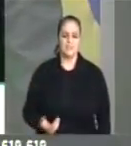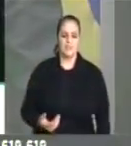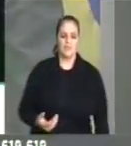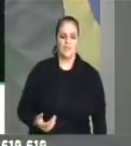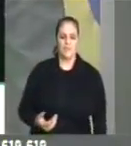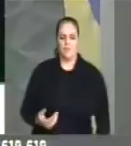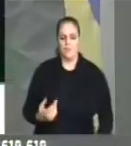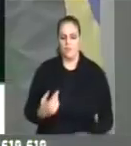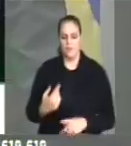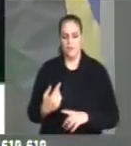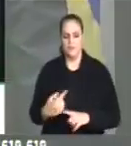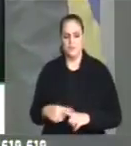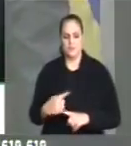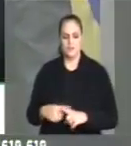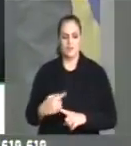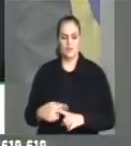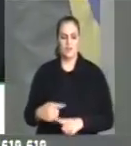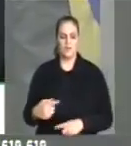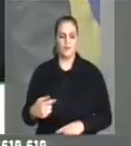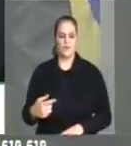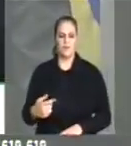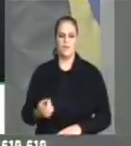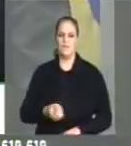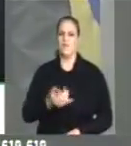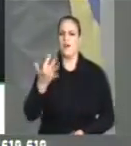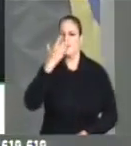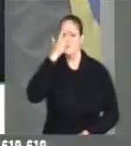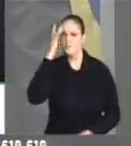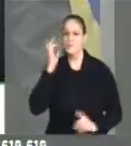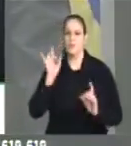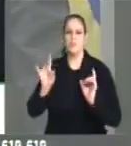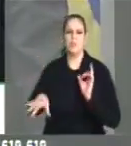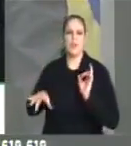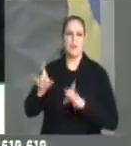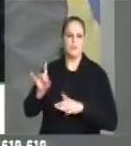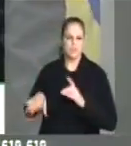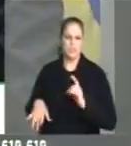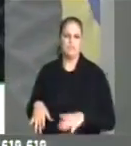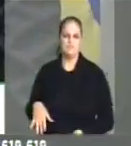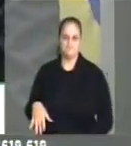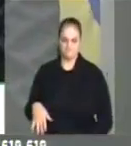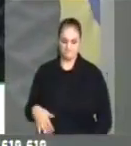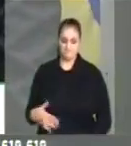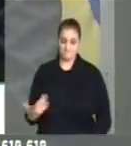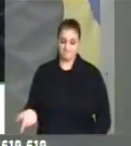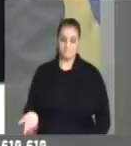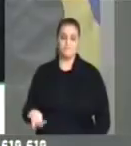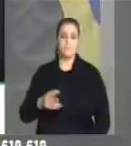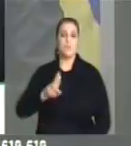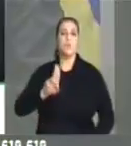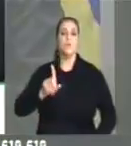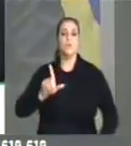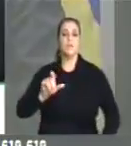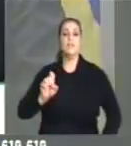Fé no Velhinho, em que muitos fugiram. E aí vem a grande característica do